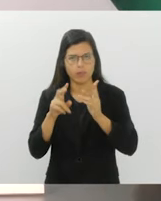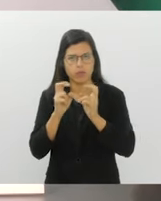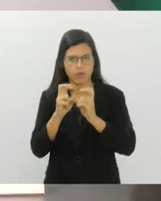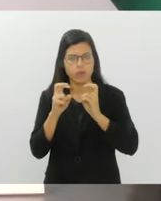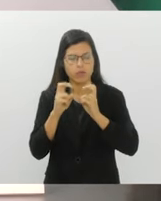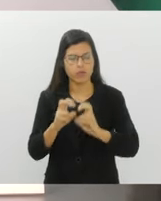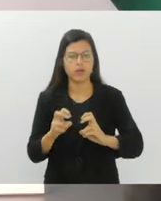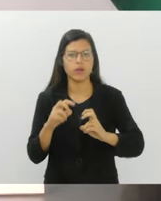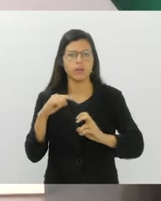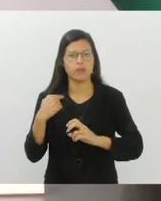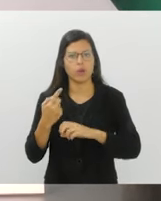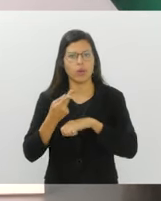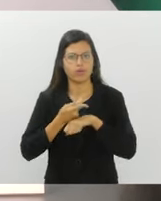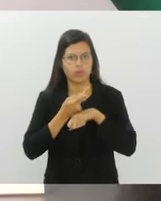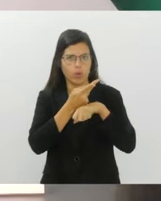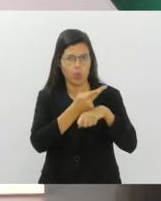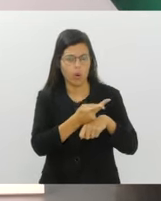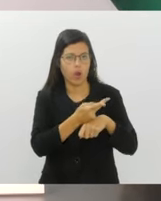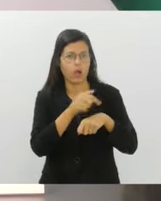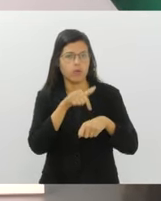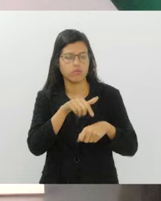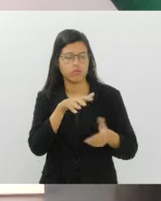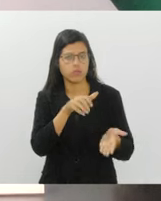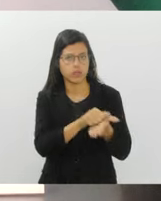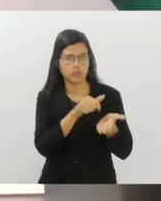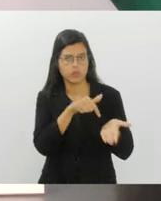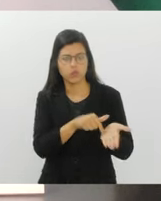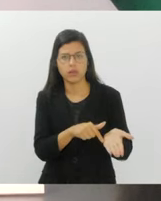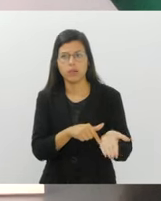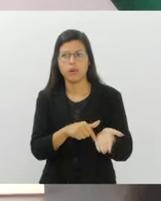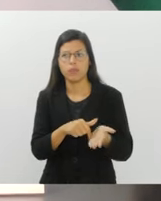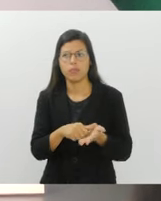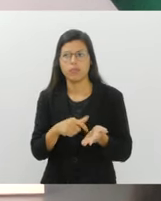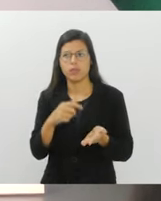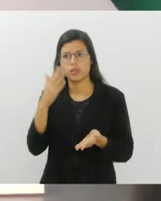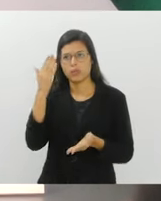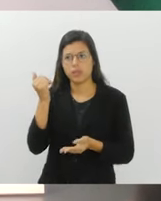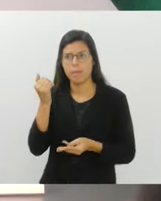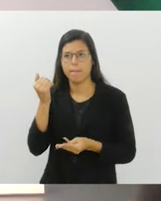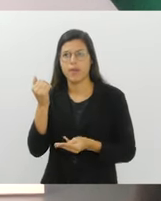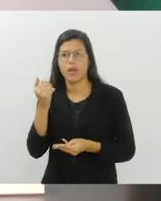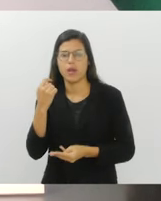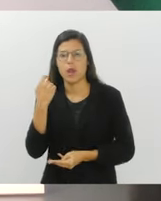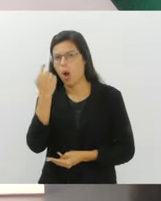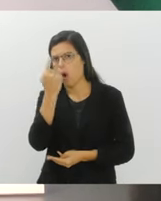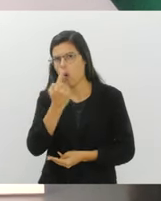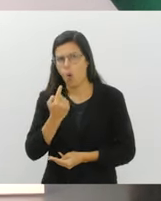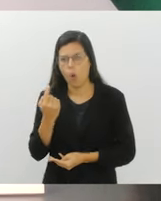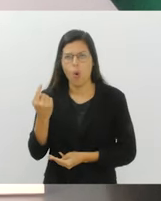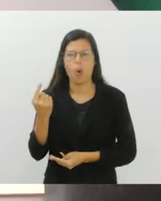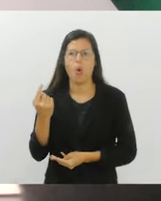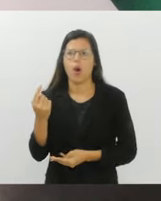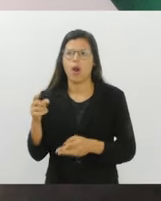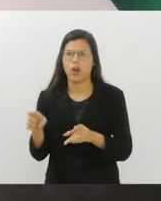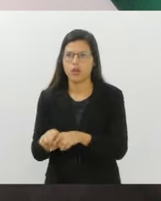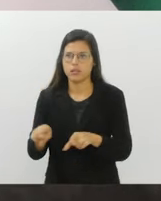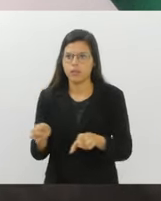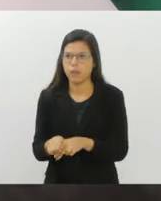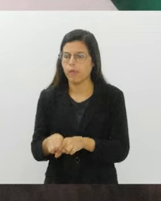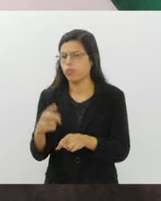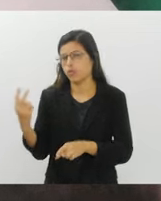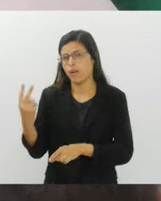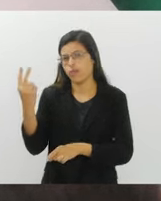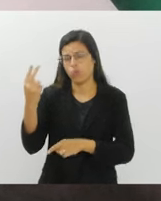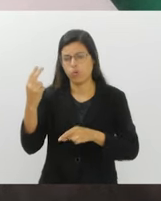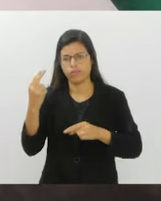EMOP essa indexação para poder valorar o valor do homem-hora, o KM do trilho, a tonelada do trilho, o valor do